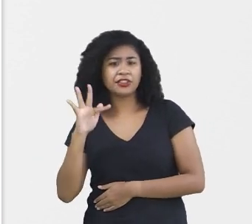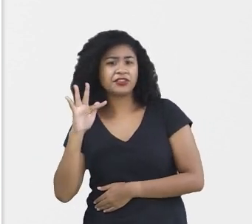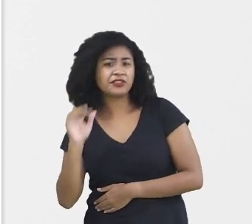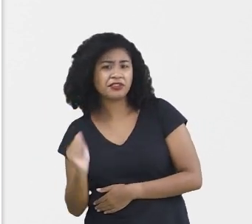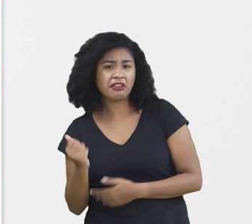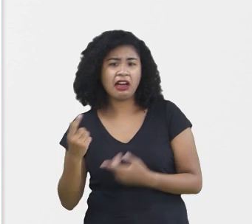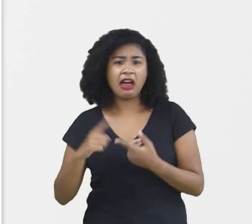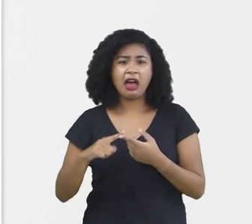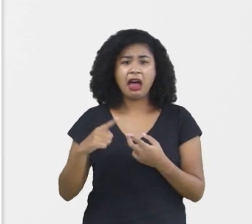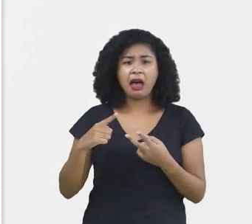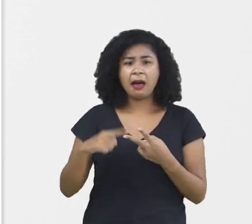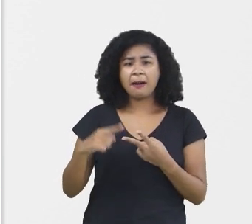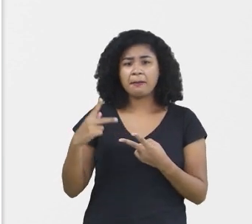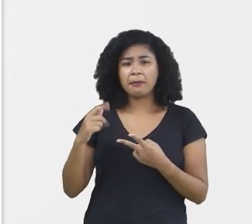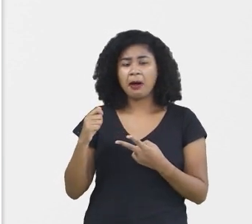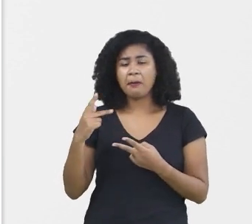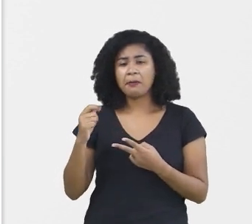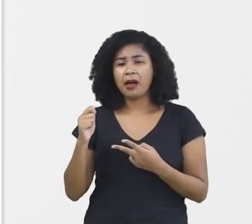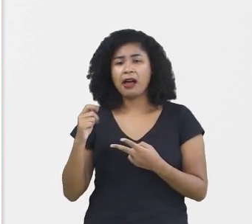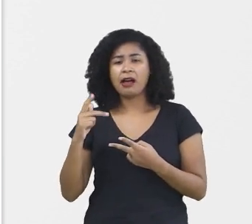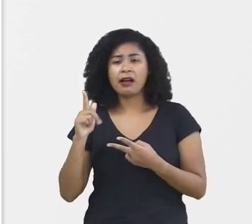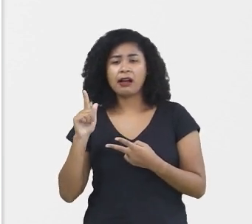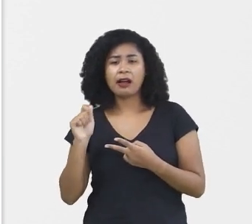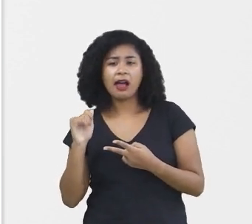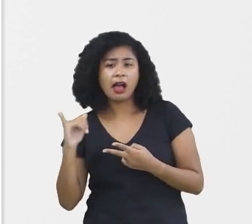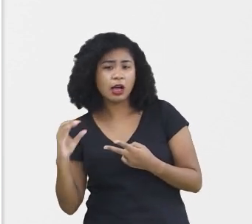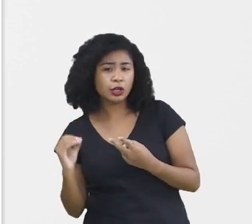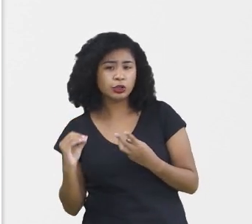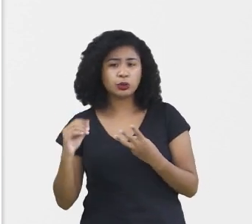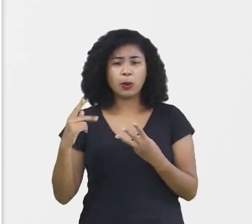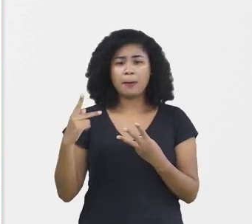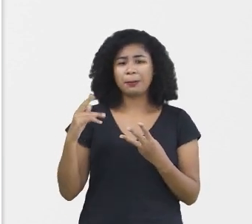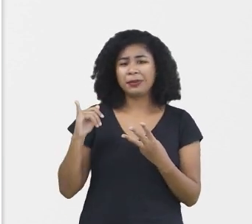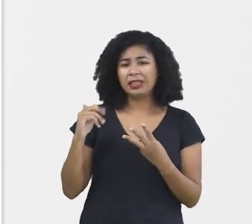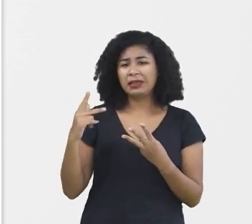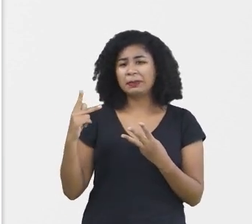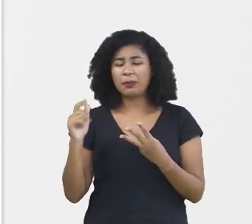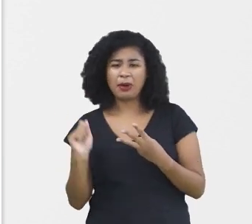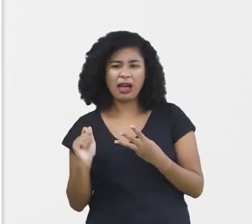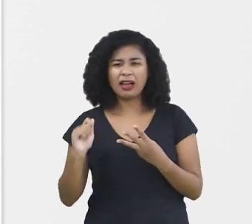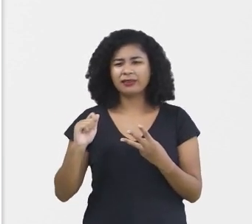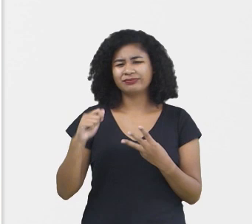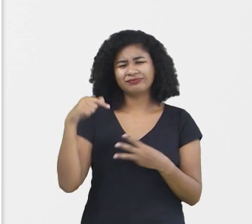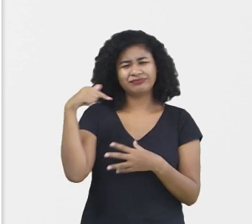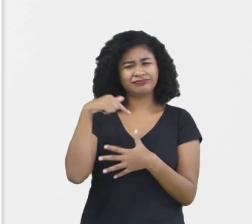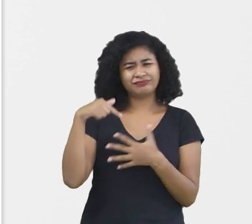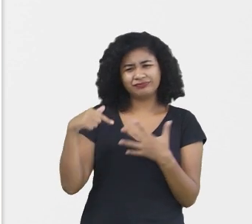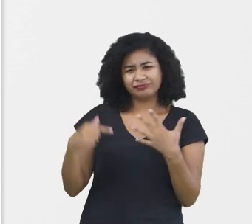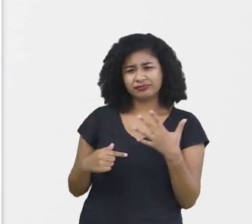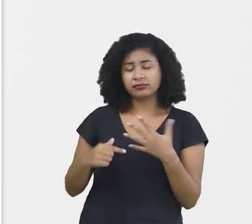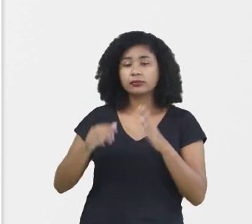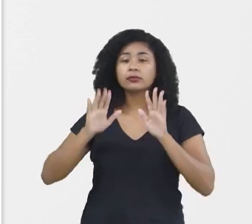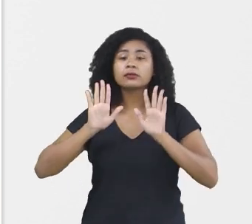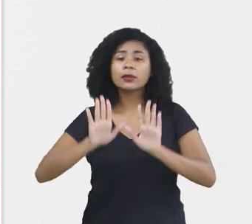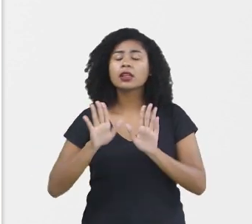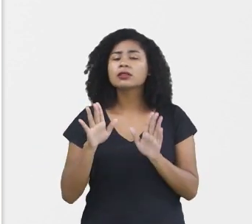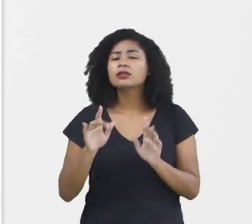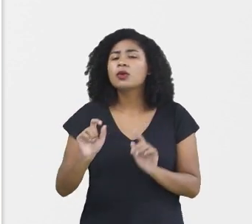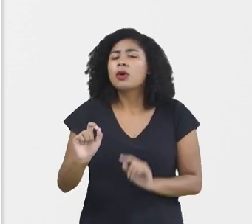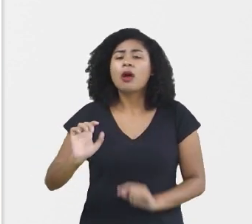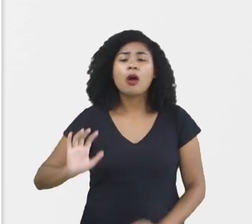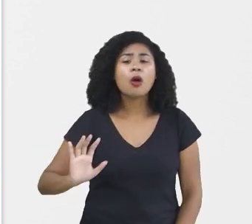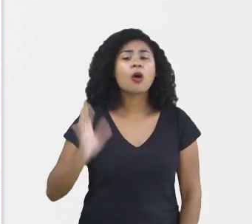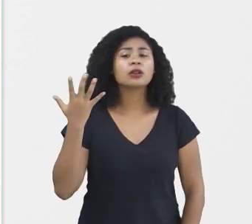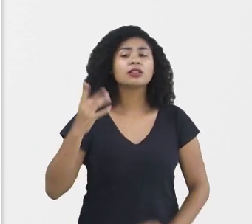importa o nome que esse brinquedo tenha, né? E qual foi a causa, né? A causa aí no texto foi o fato